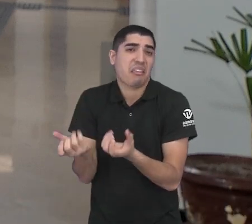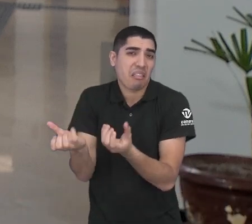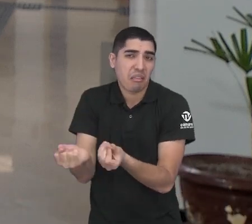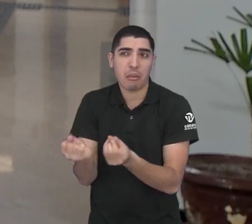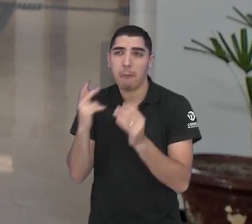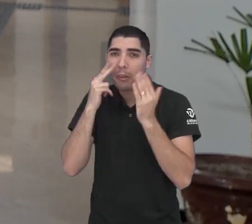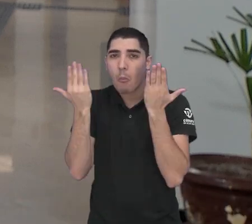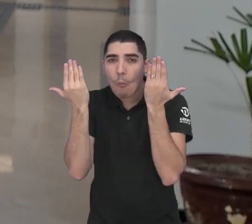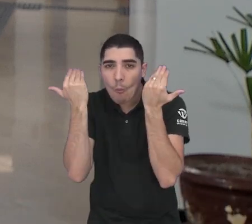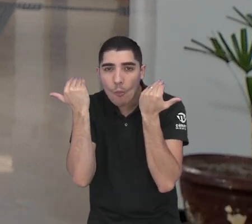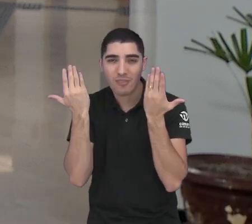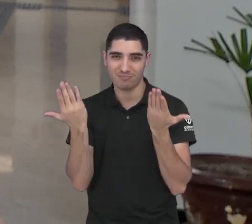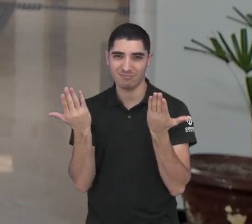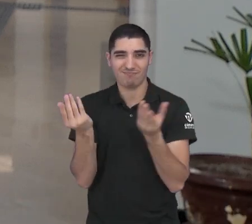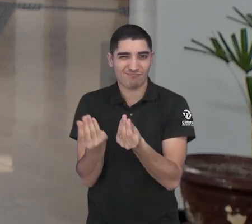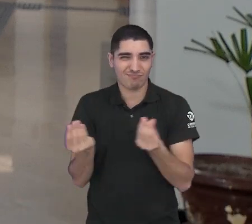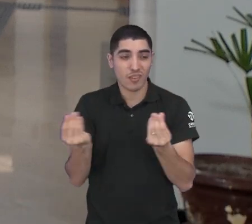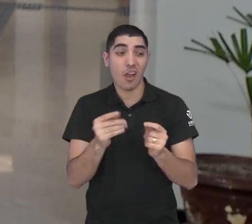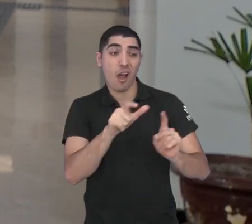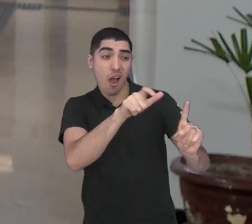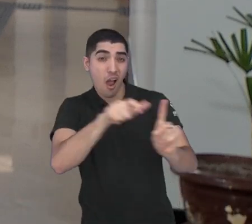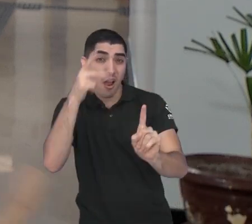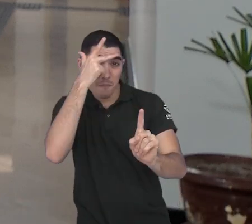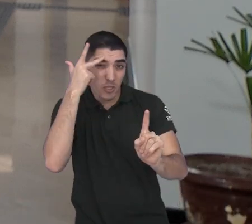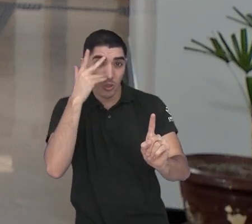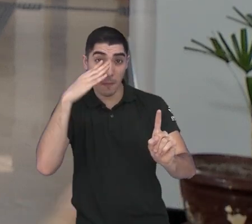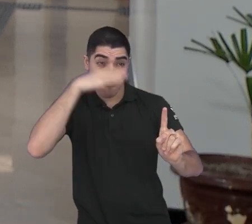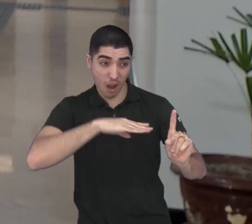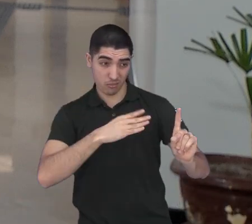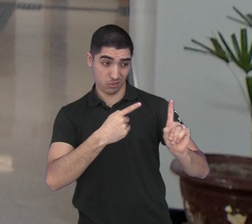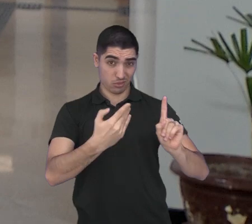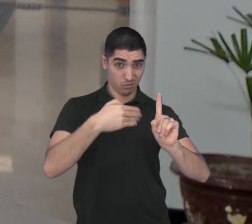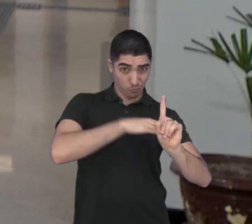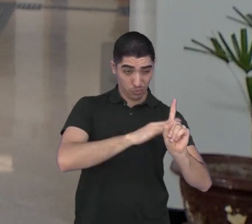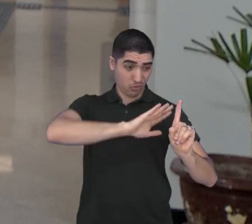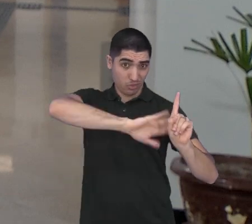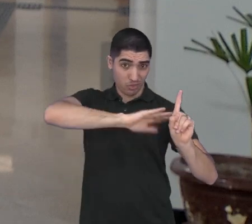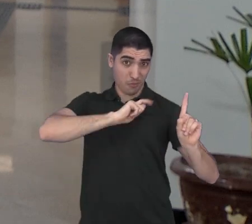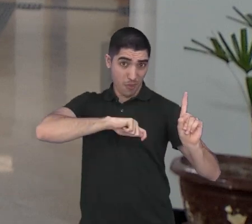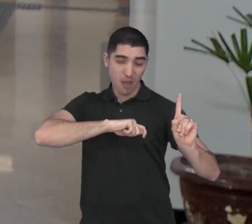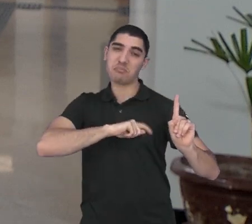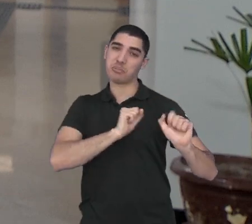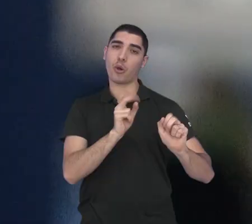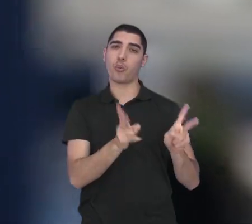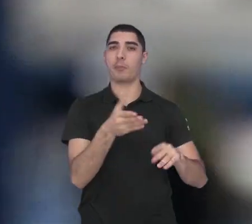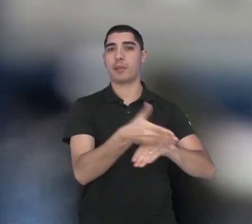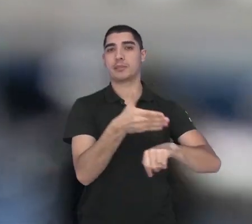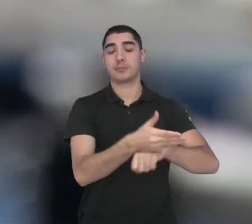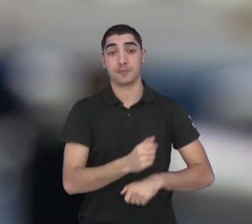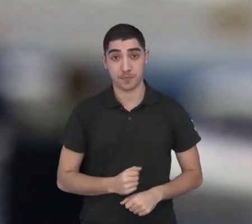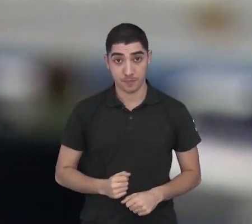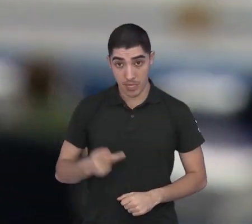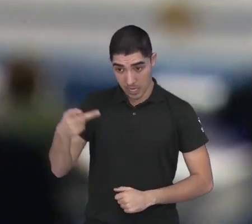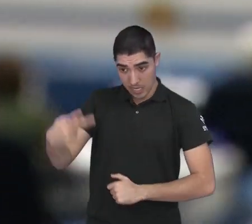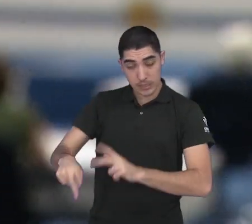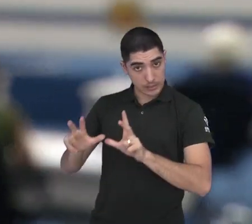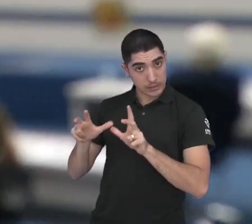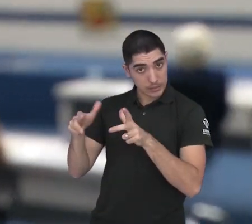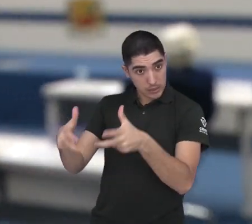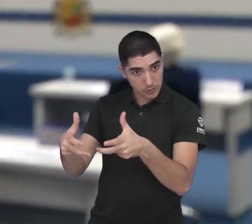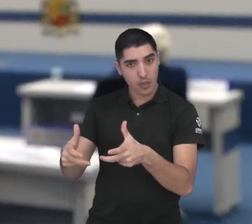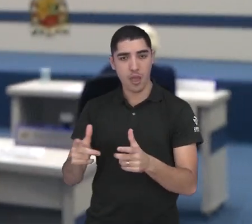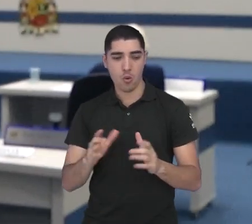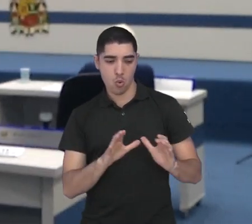ainda é importante para que a gente evite aí alguns maus elementos que continuem participando da política e fazendo malfeitos. Em São José dos Campos,